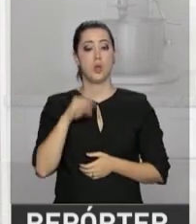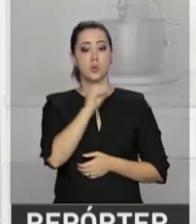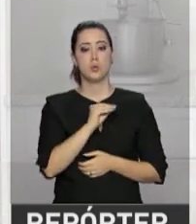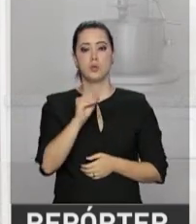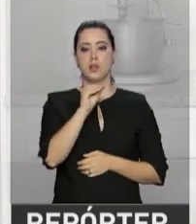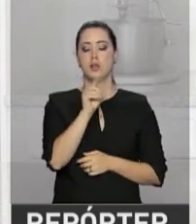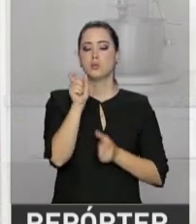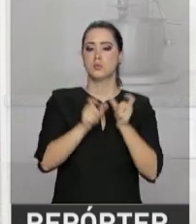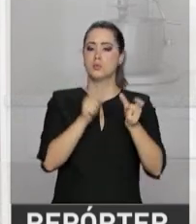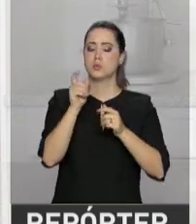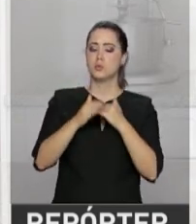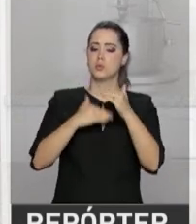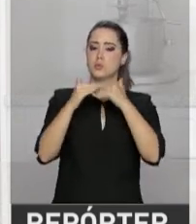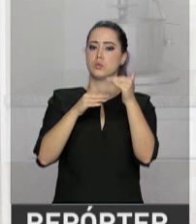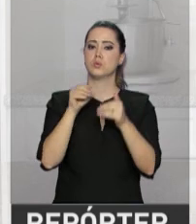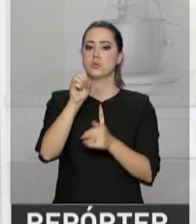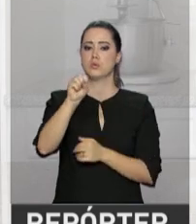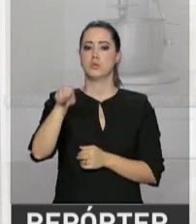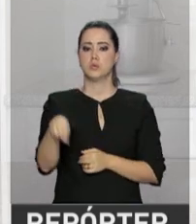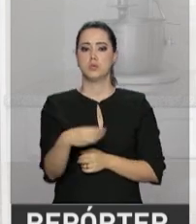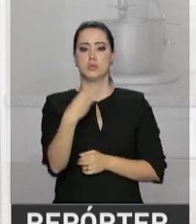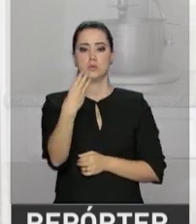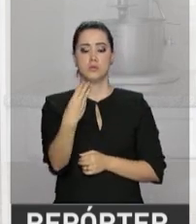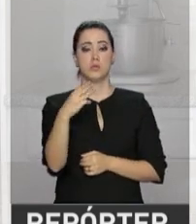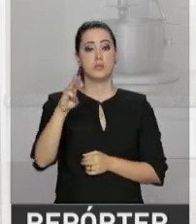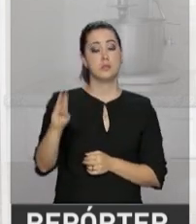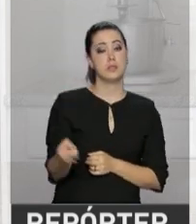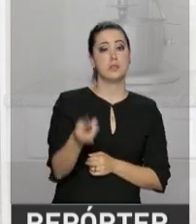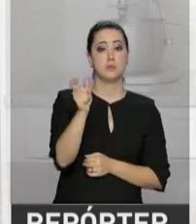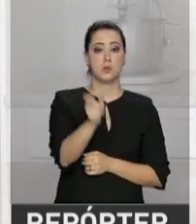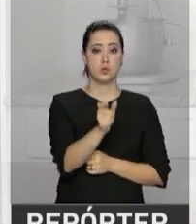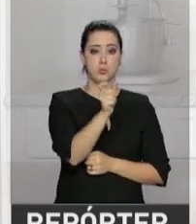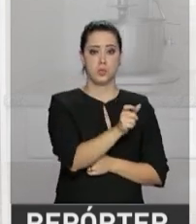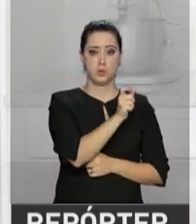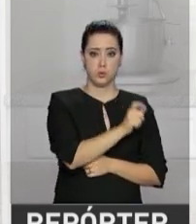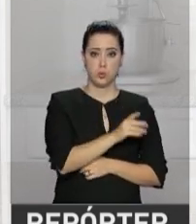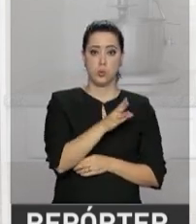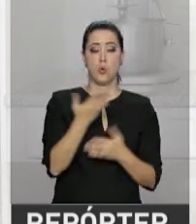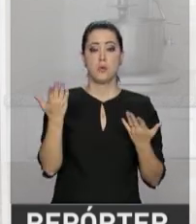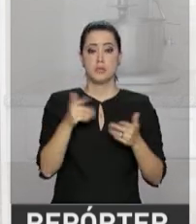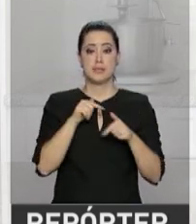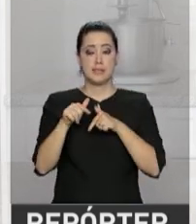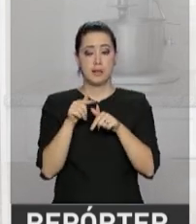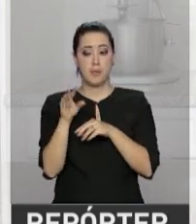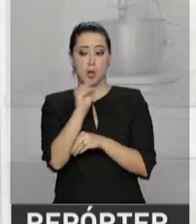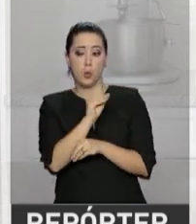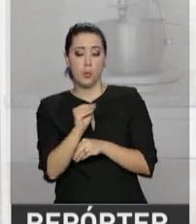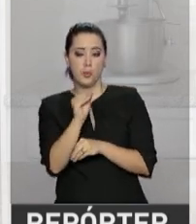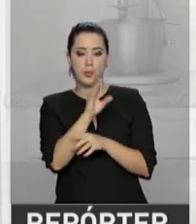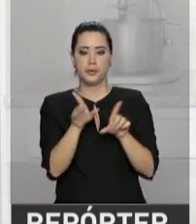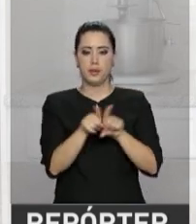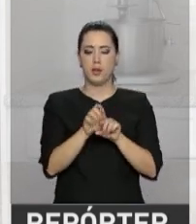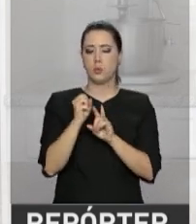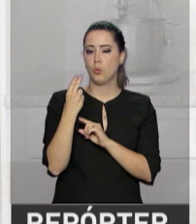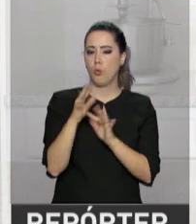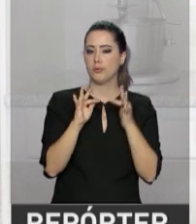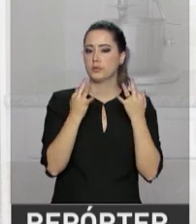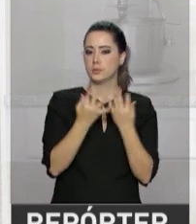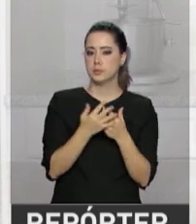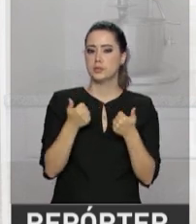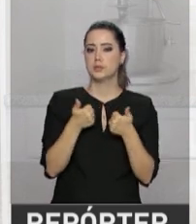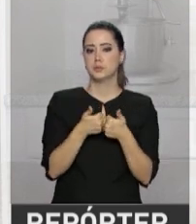pessoas um aumento de 8 milhões de cuidadores de outros moradores do domicílio ou parentes entre 2016 e